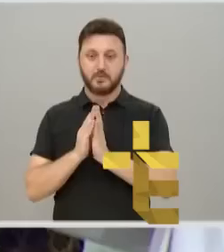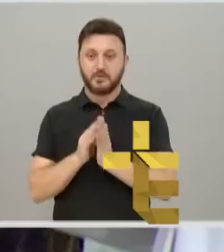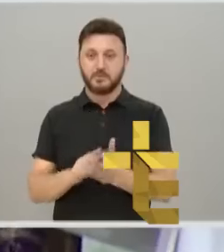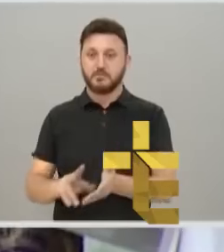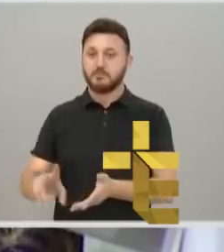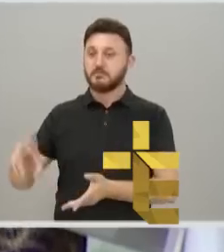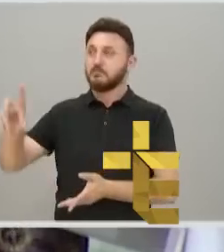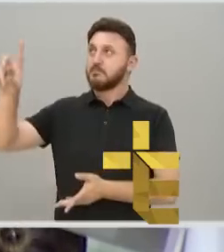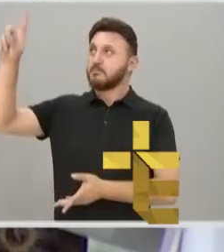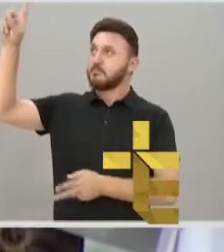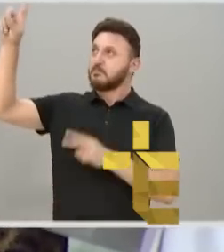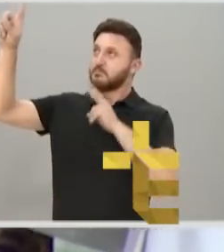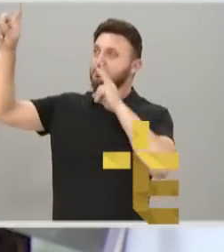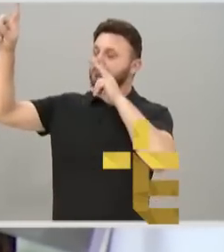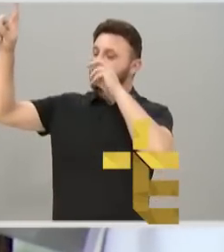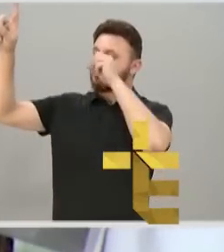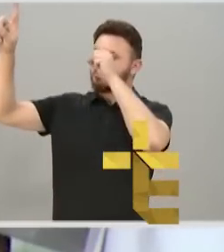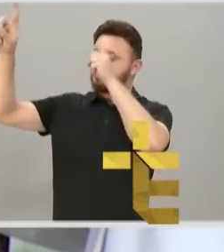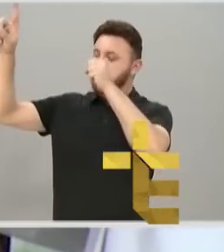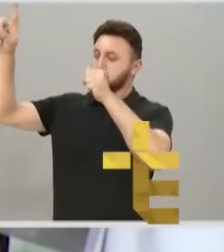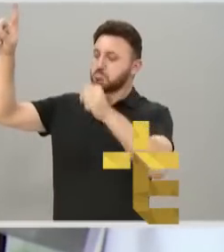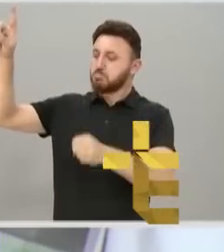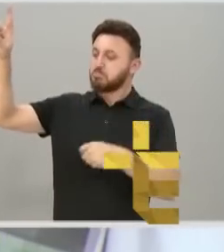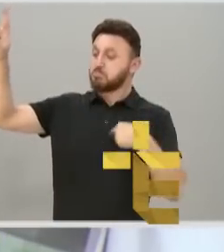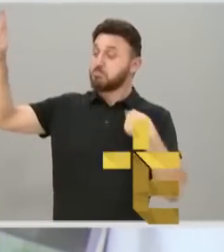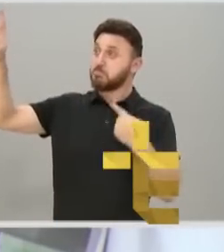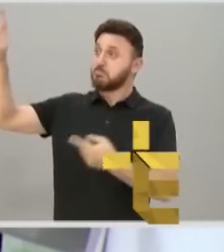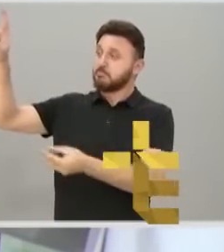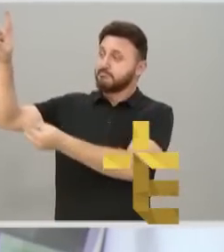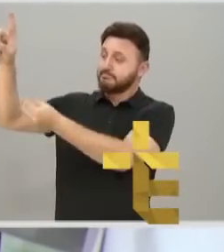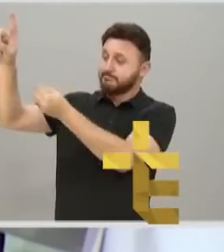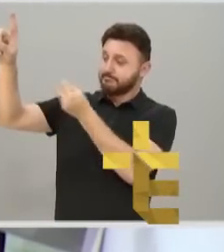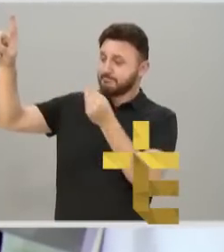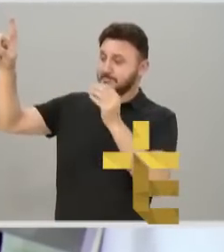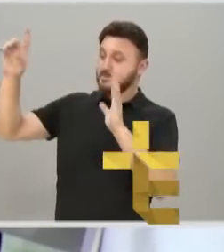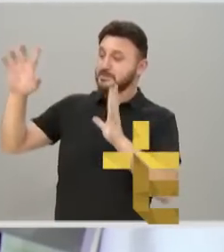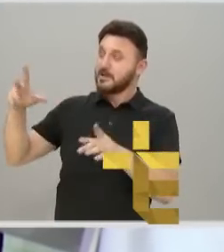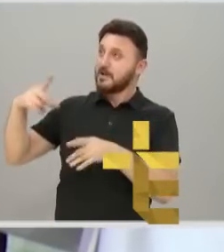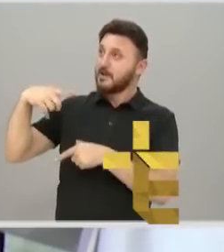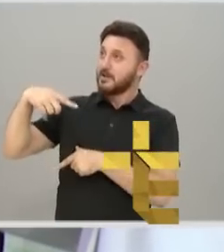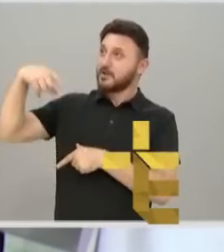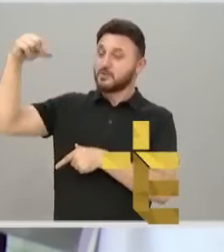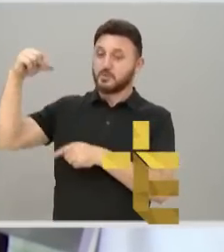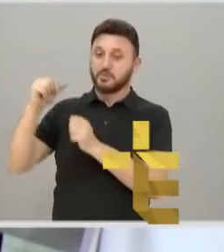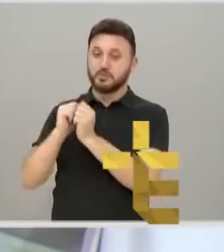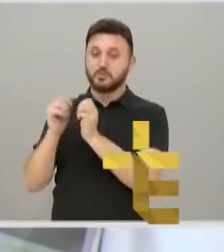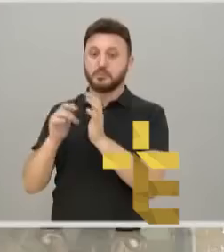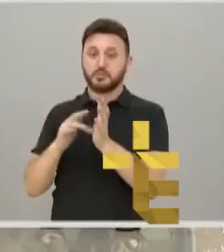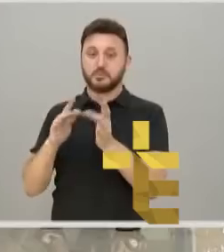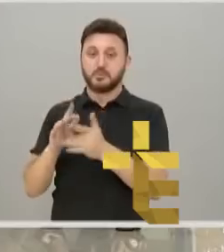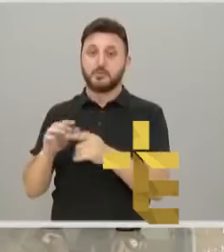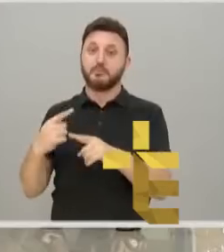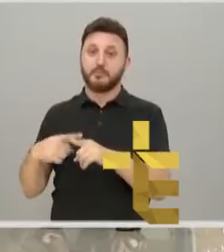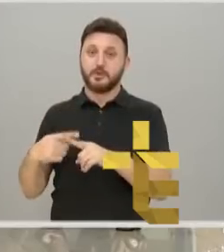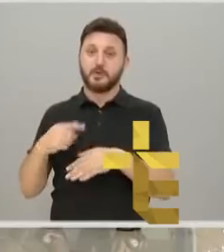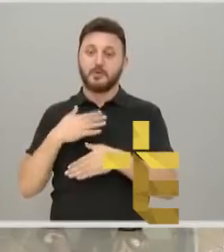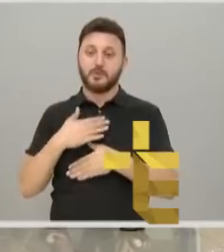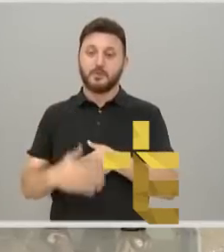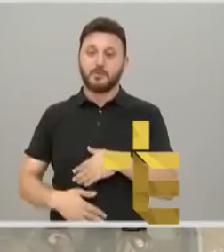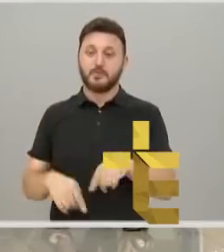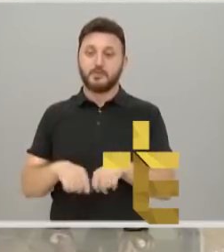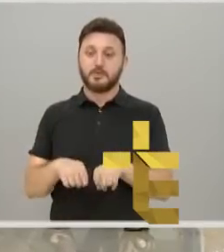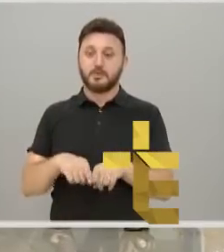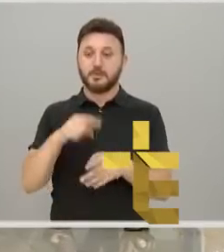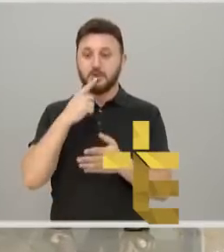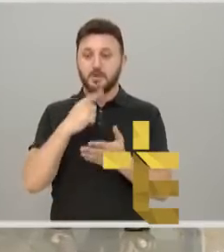Concedei, ó Deus Todo-Poderoso, que sejamos sempre contados entre os membros de Cristo, cujo corpo e sangue